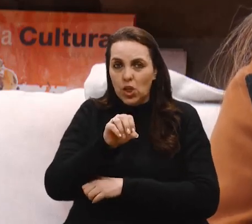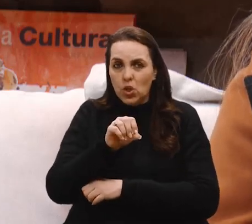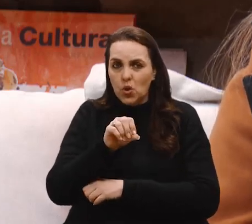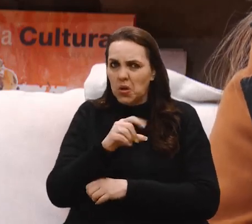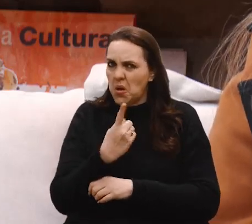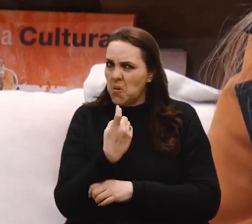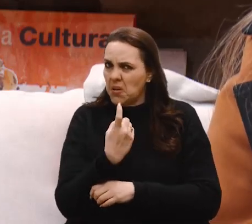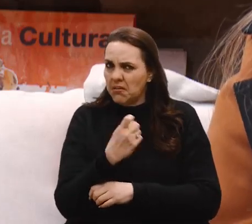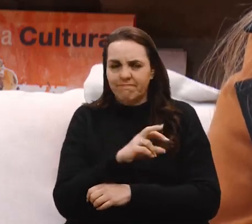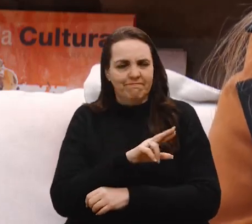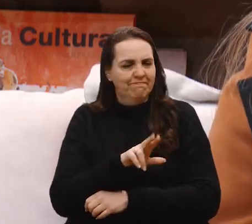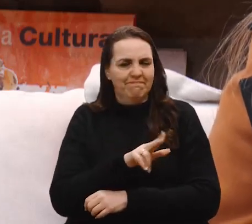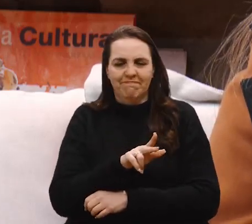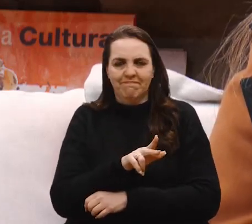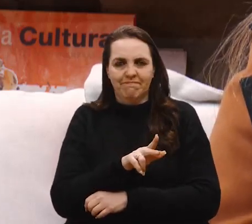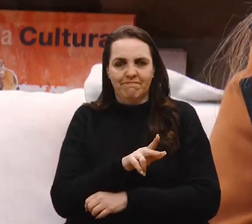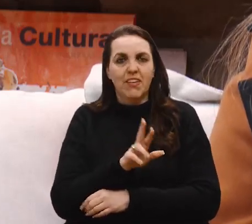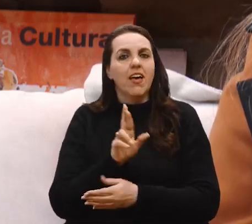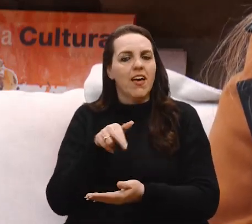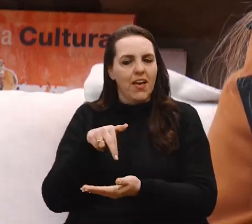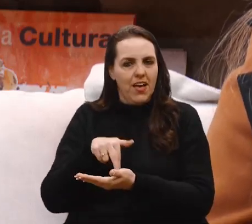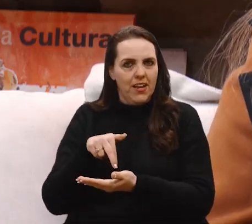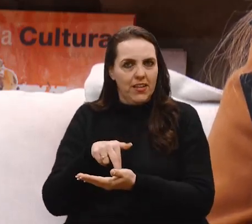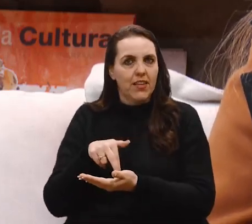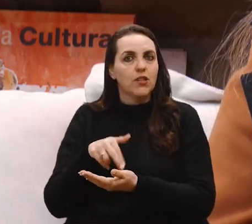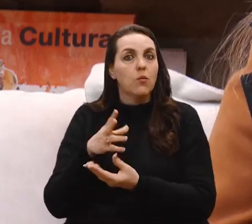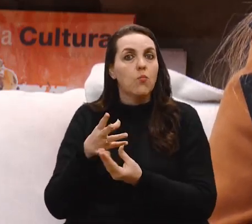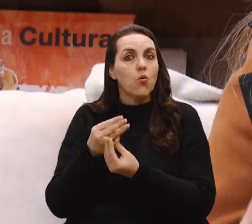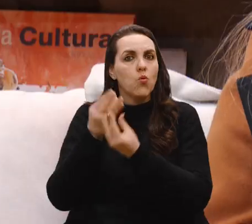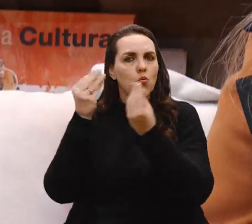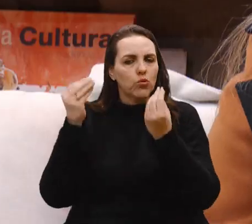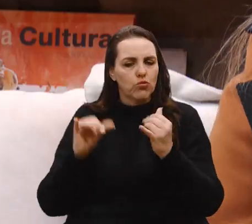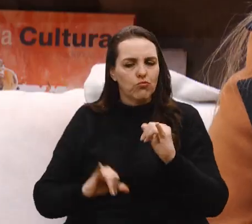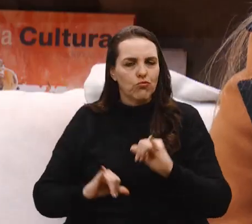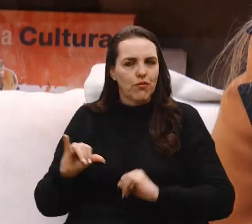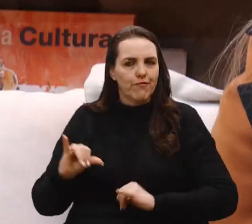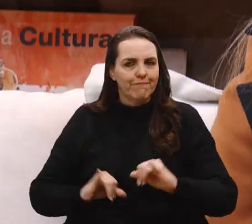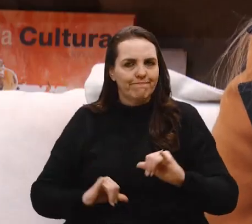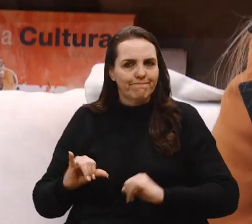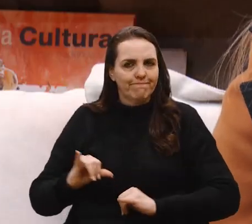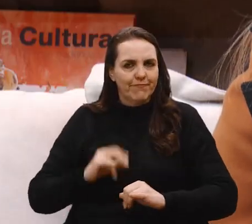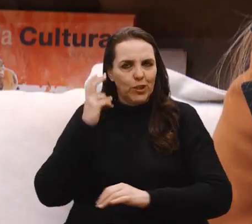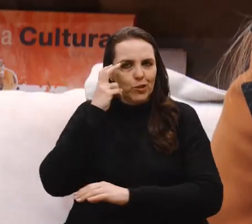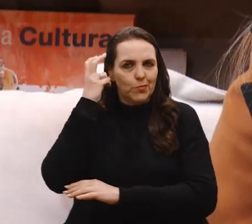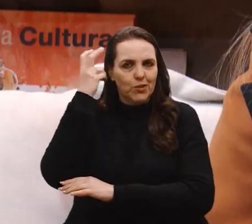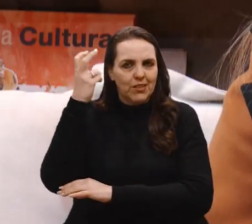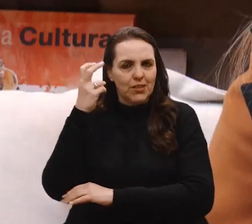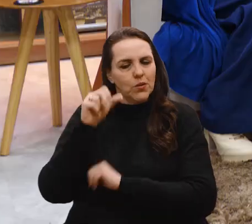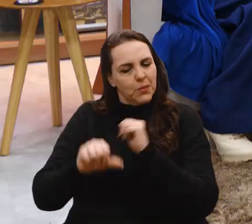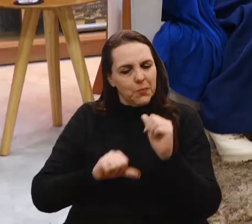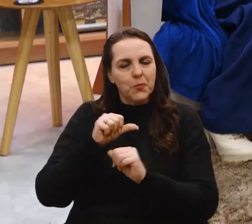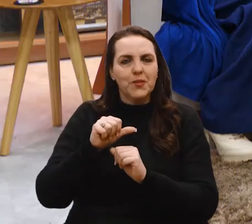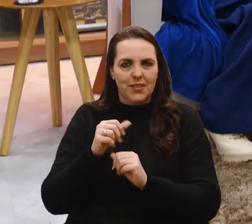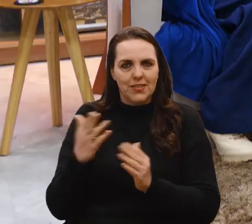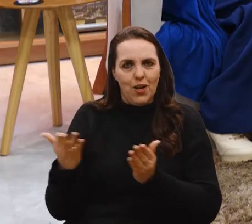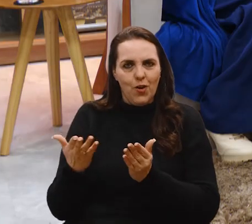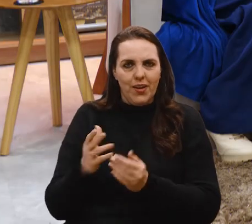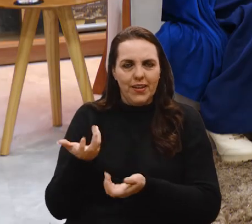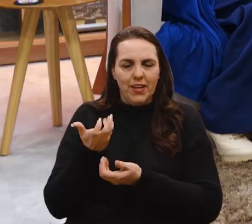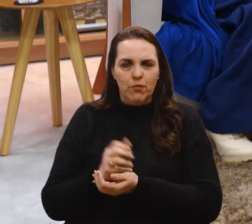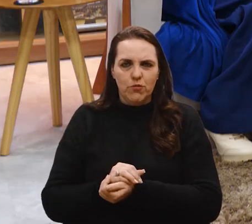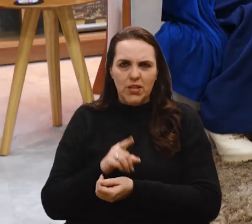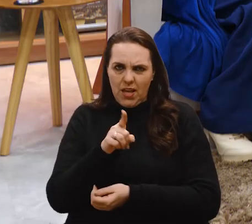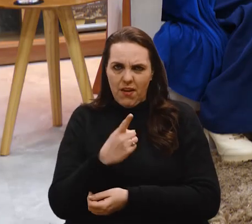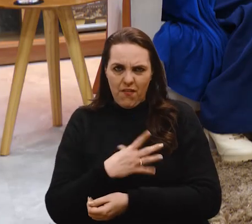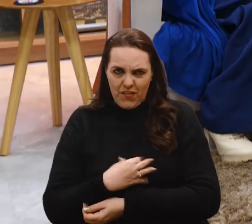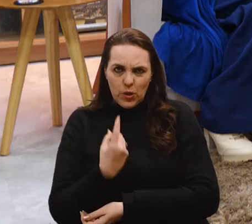porque a grande realidade não é essa. Existem muitos superdotados em sofrimento e nós queremos mudar esse quadro. Então foi Só assim. tem o Pedro de filho? Temos o Pedro e